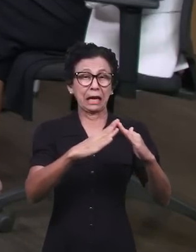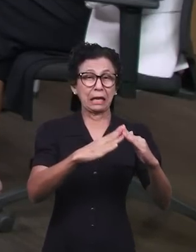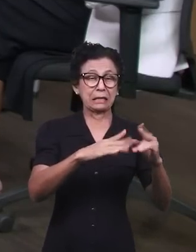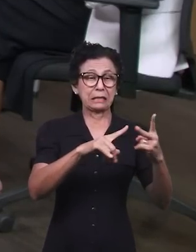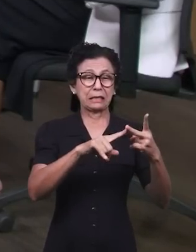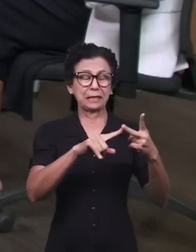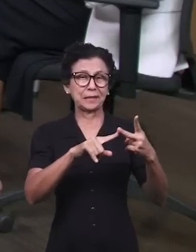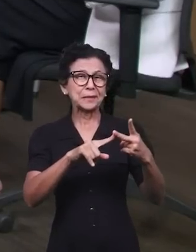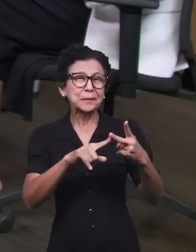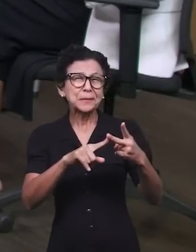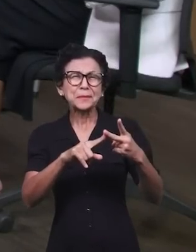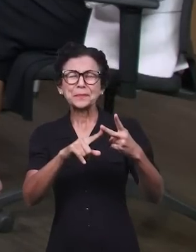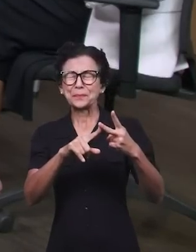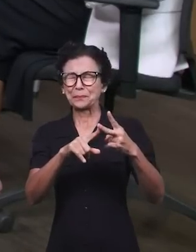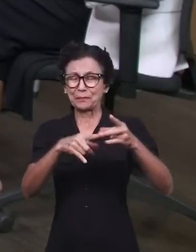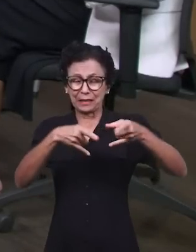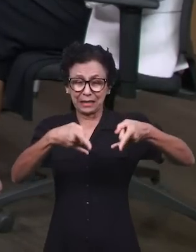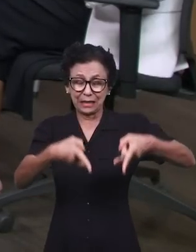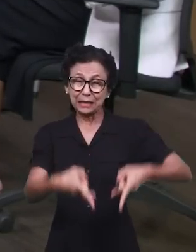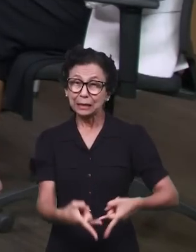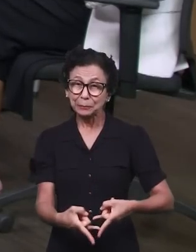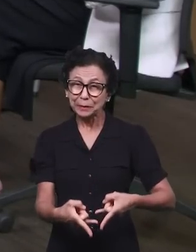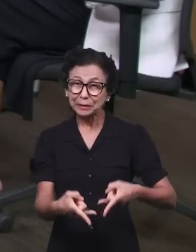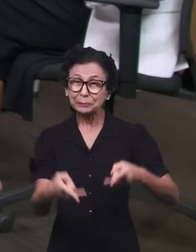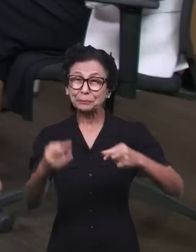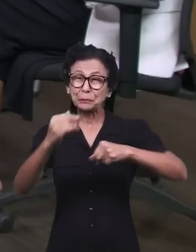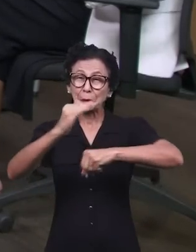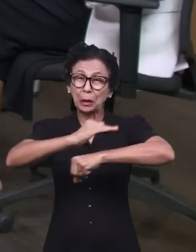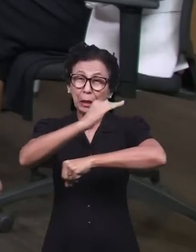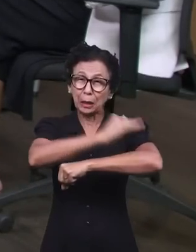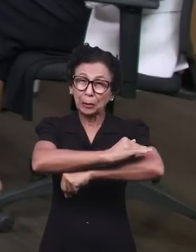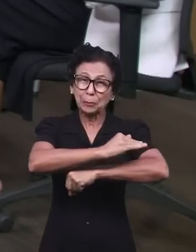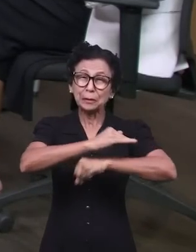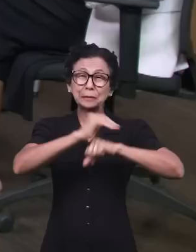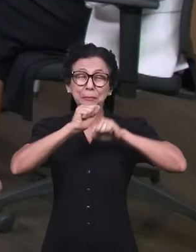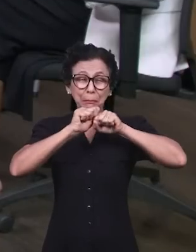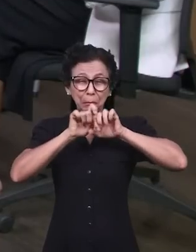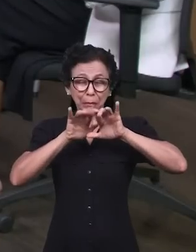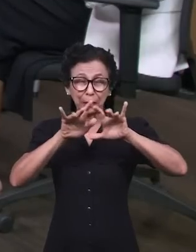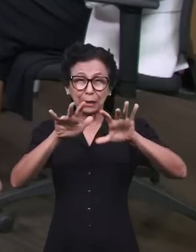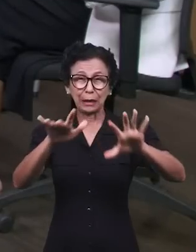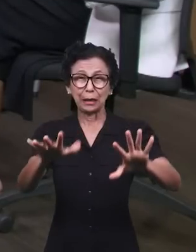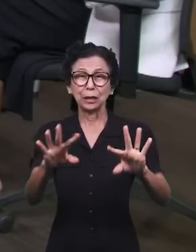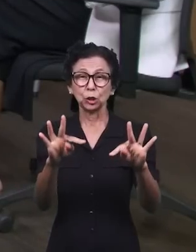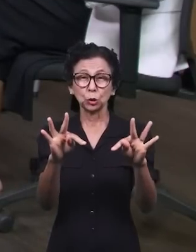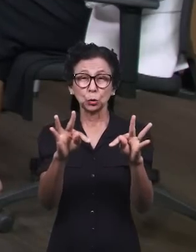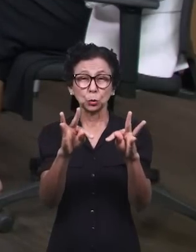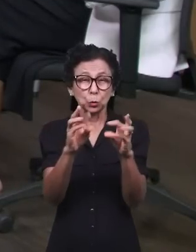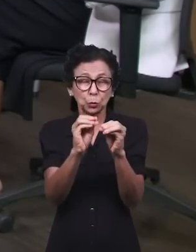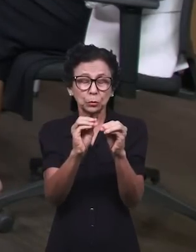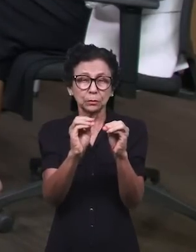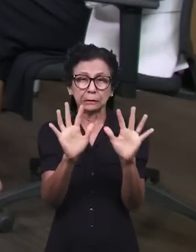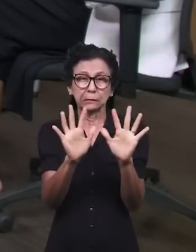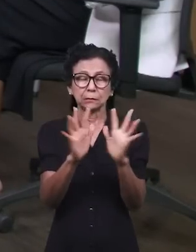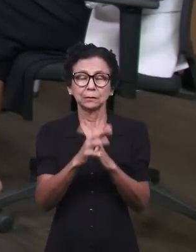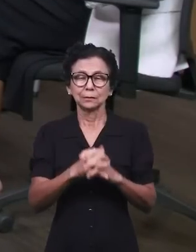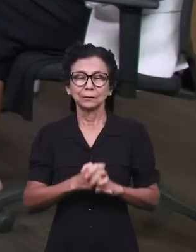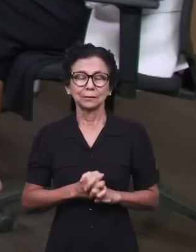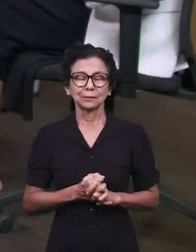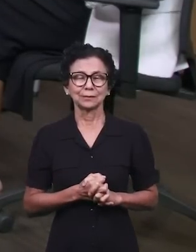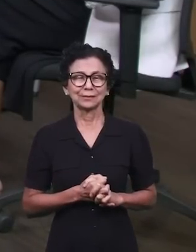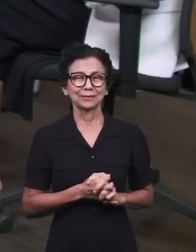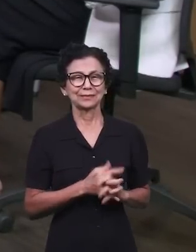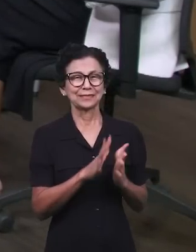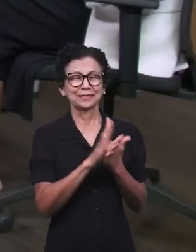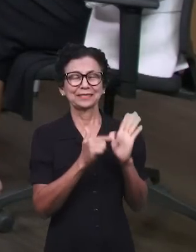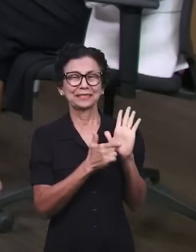havia rãs sobre as camas, havia rãs nos fornos e rãs nas amassadeiras. Eram os lugares que a Bíblia